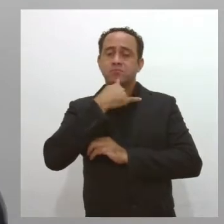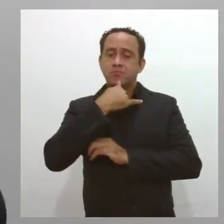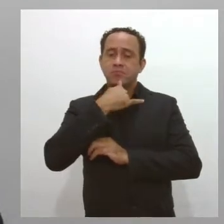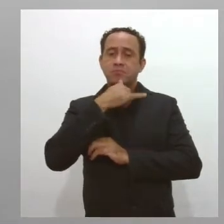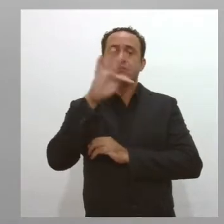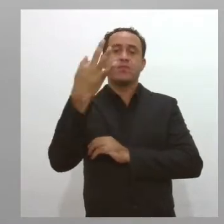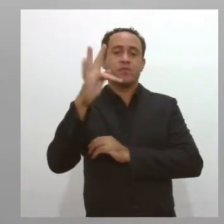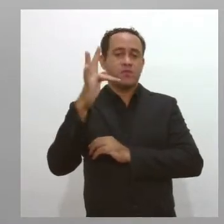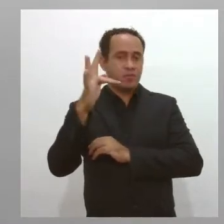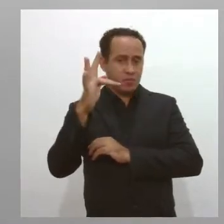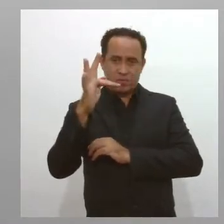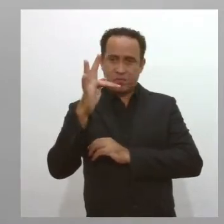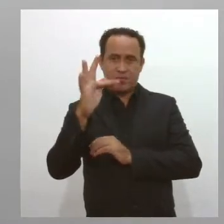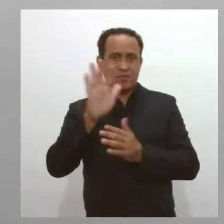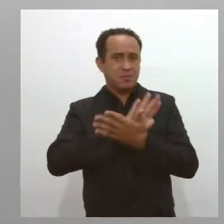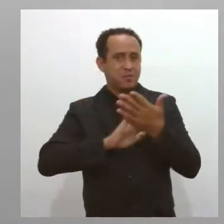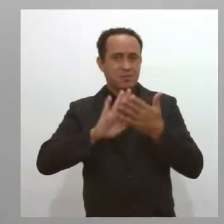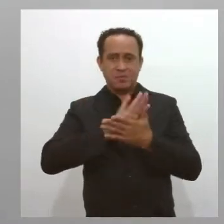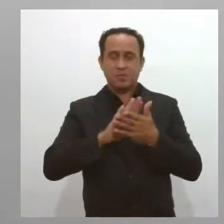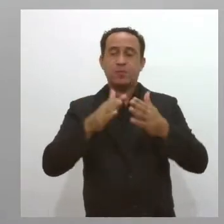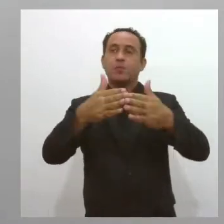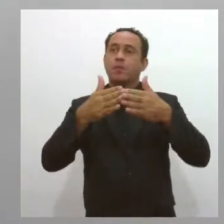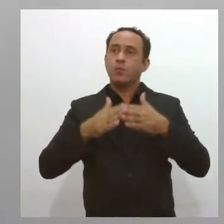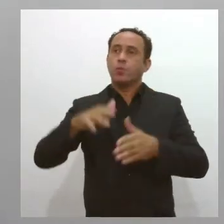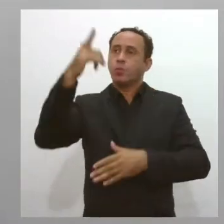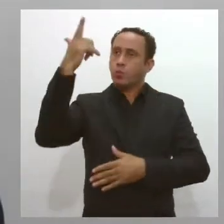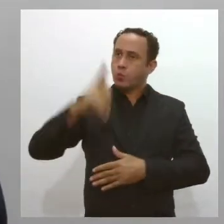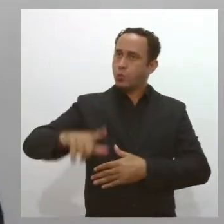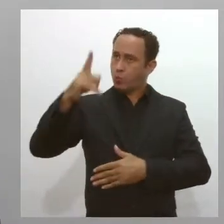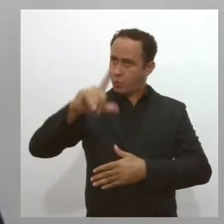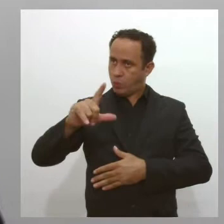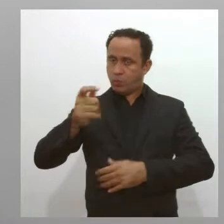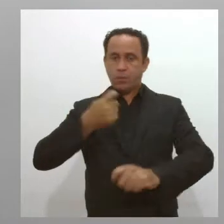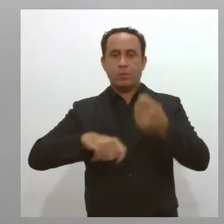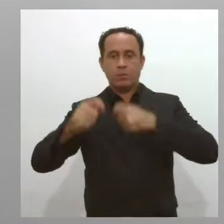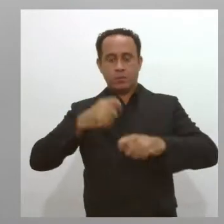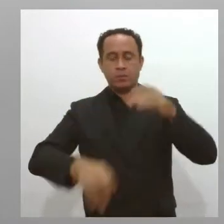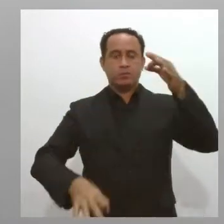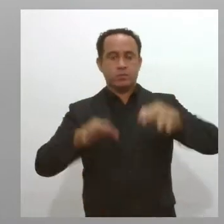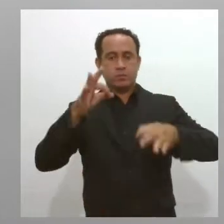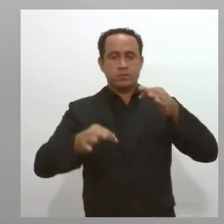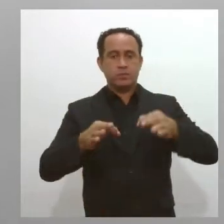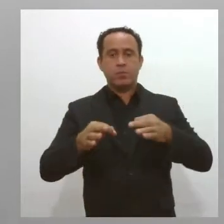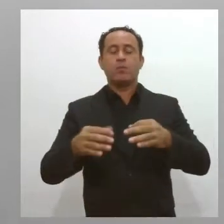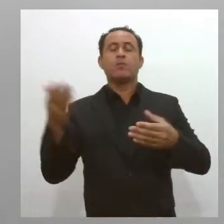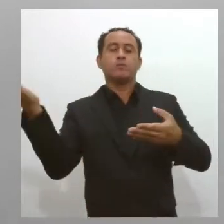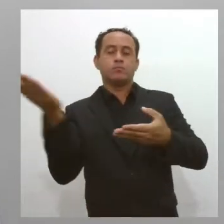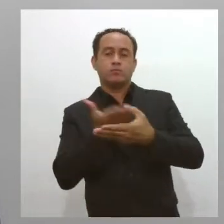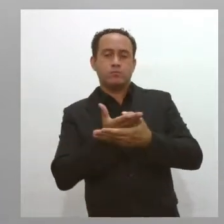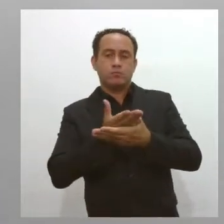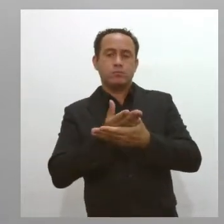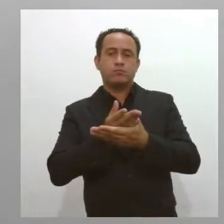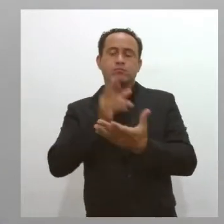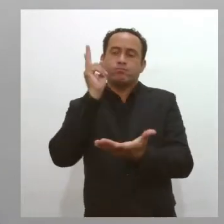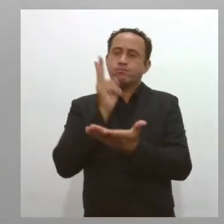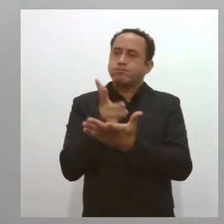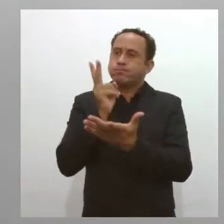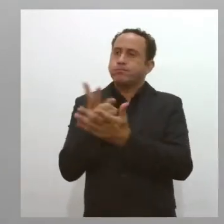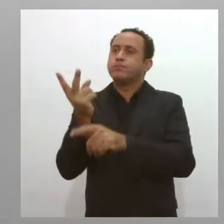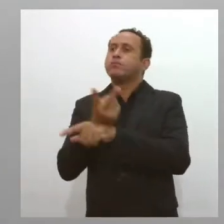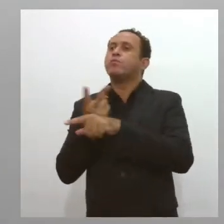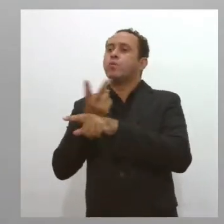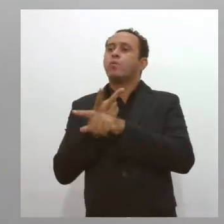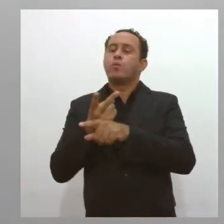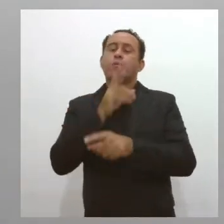E o que nós fizemos hoje é mais um apelo para que o Tribunal de Contas possa dar andamento a esse feito, possa trazer